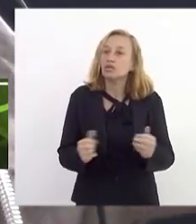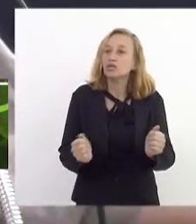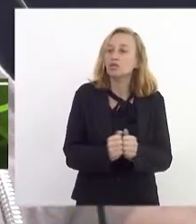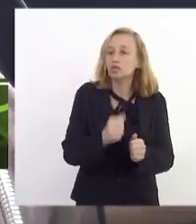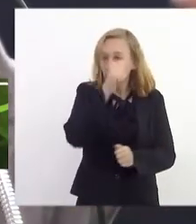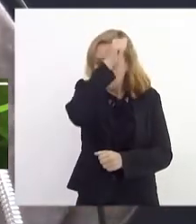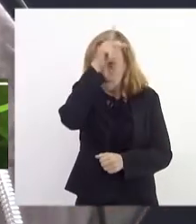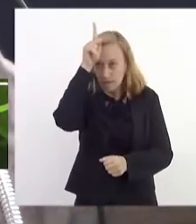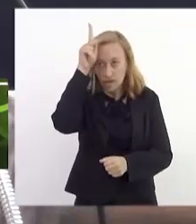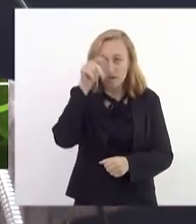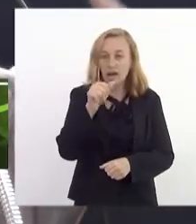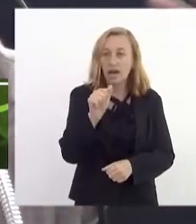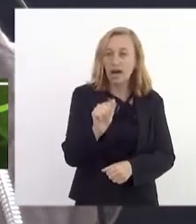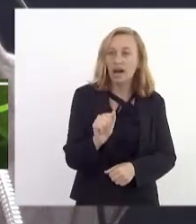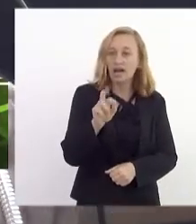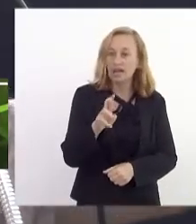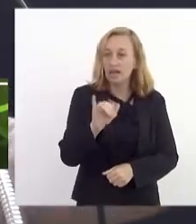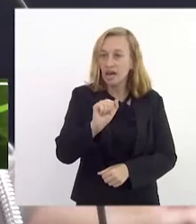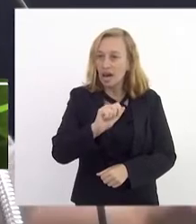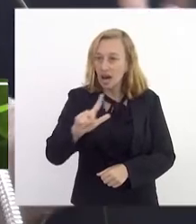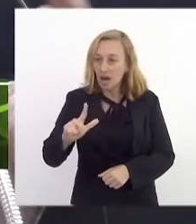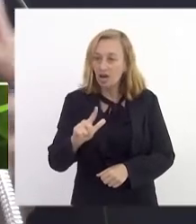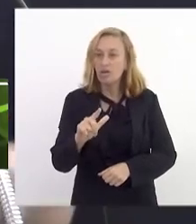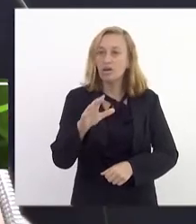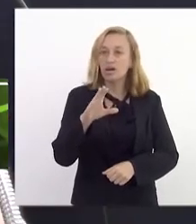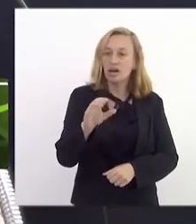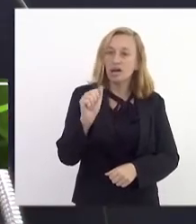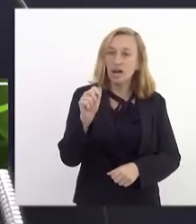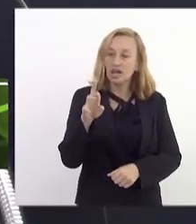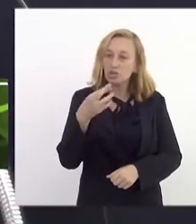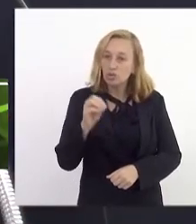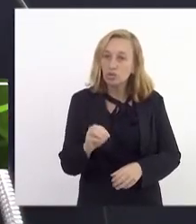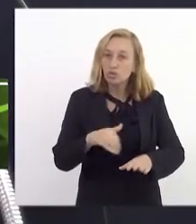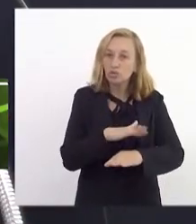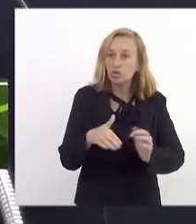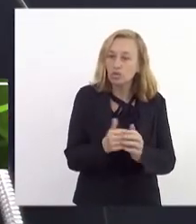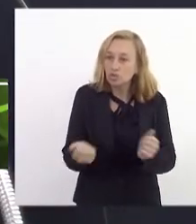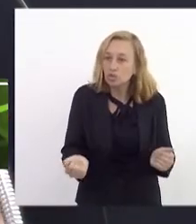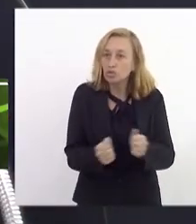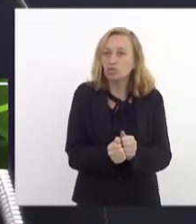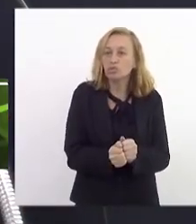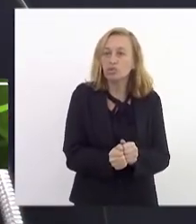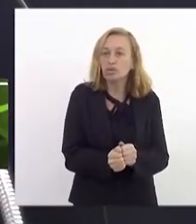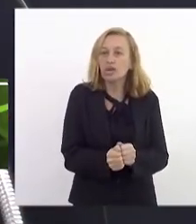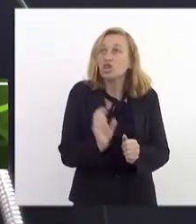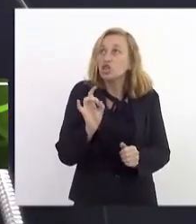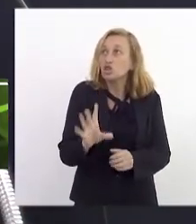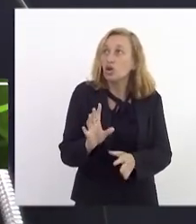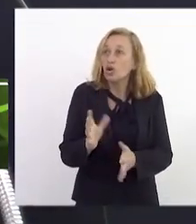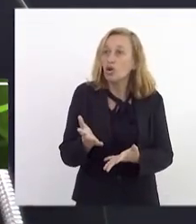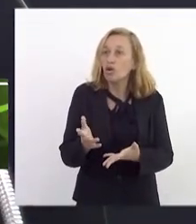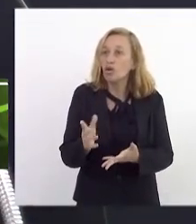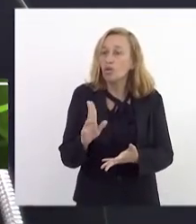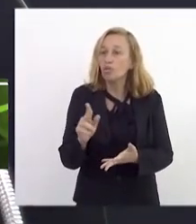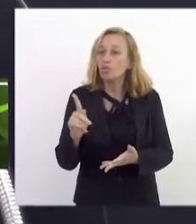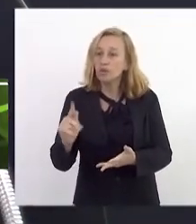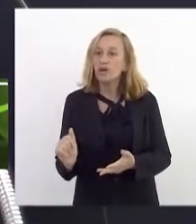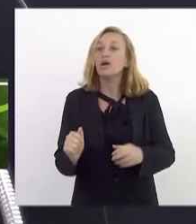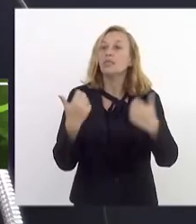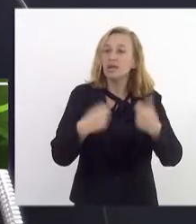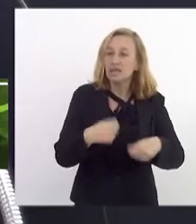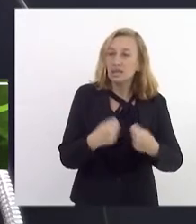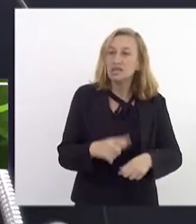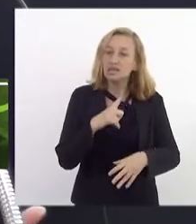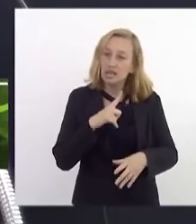A prefeitura Areal, Cardoso Moreira, as prefeituras todas estão envolvidas. Porque não basta simplesmente colocar o NUP, tem que saber se tem